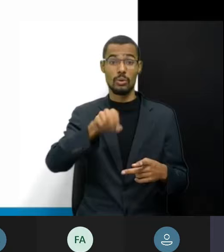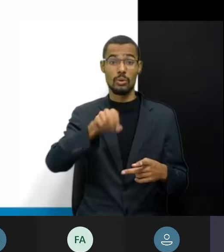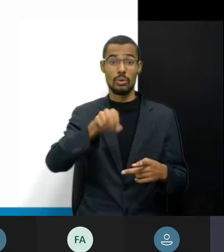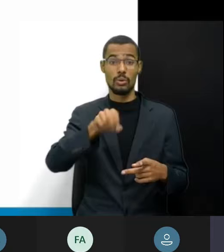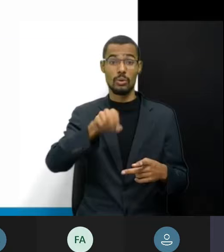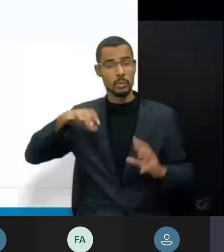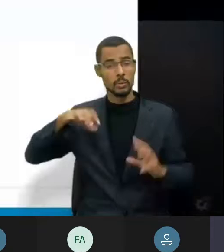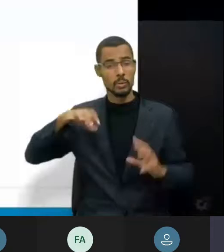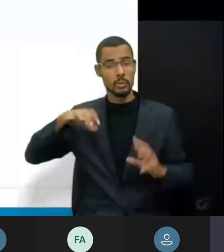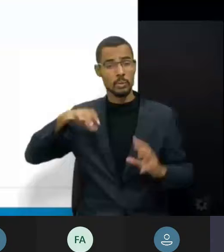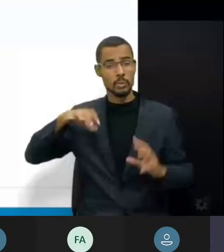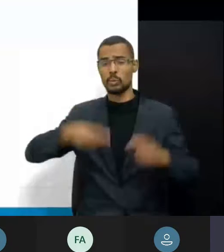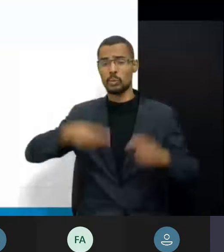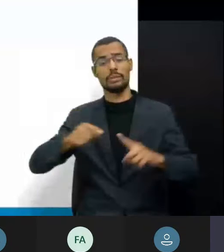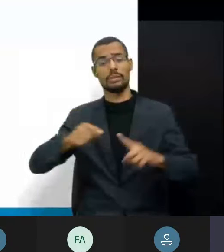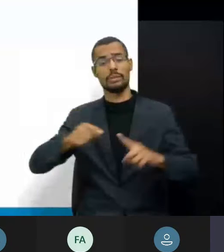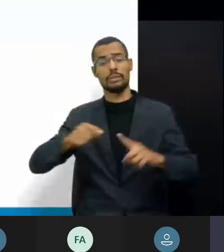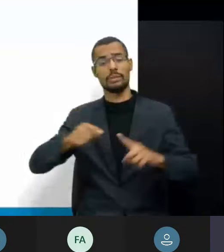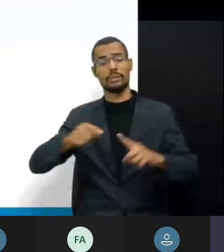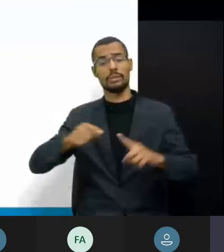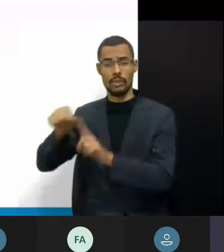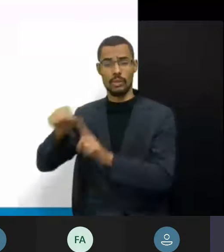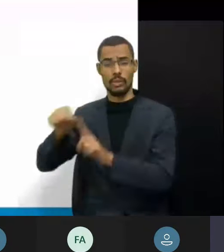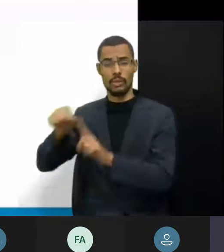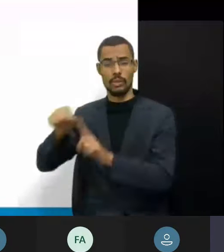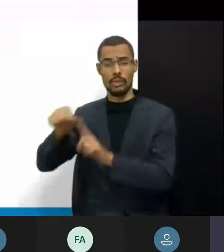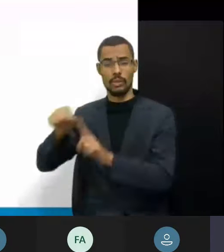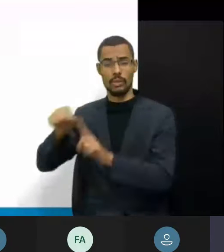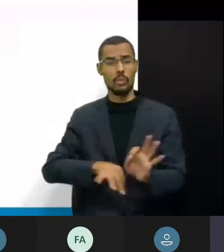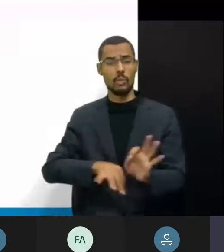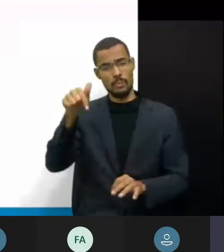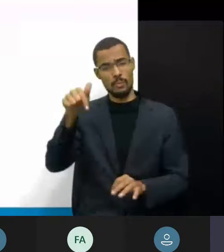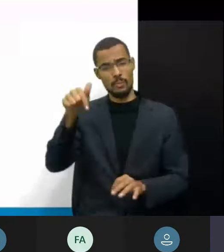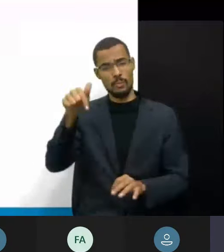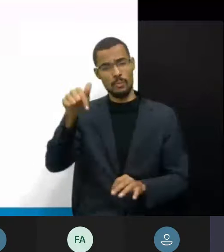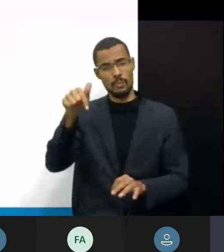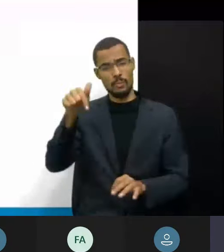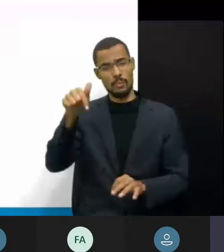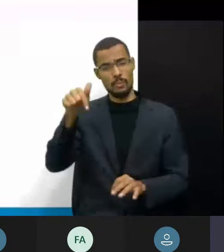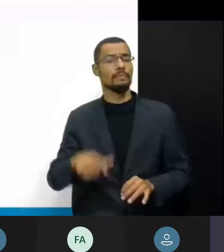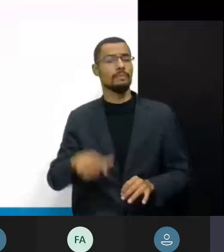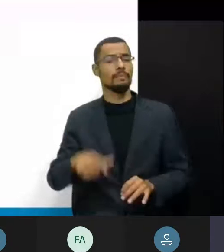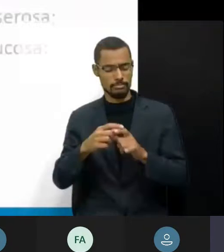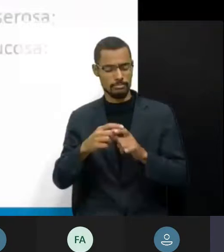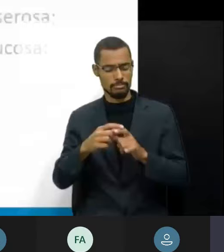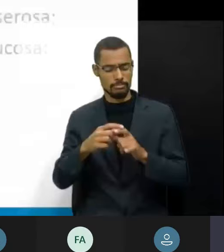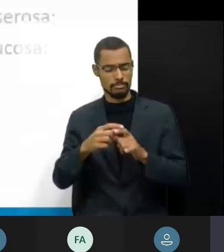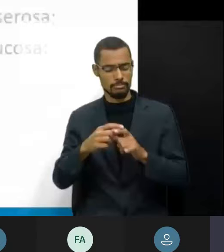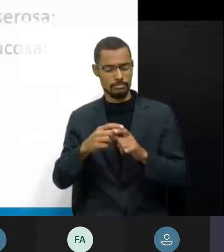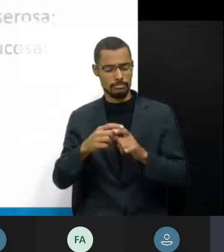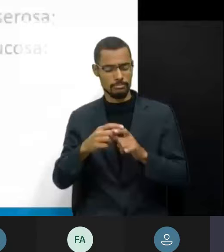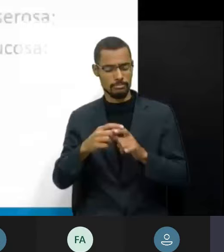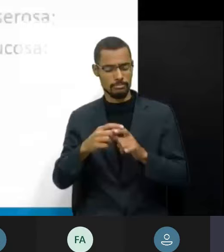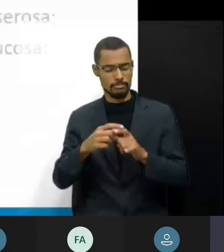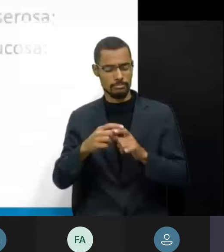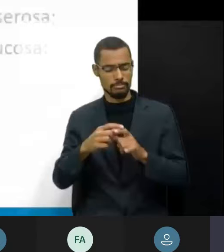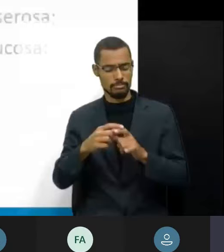é chamada de serosa. Vamos ver, então, na camada da mucosa, observar o epitélio, como